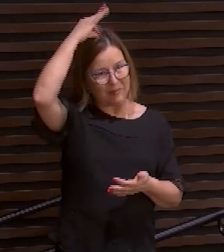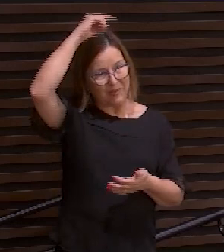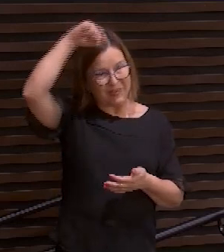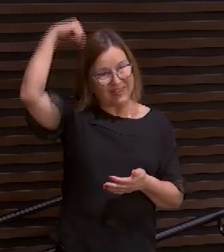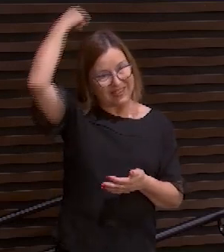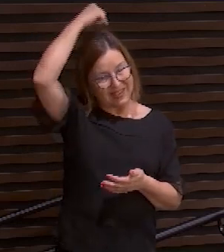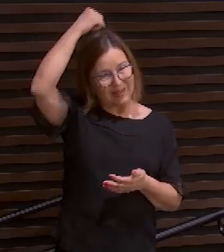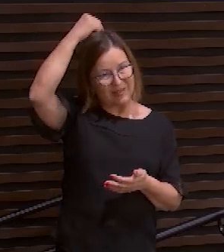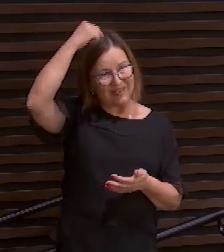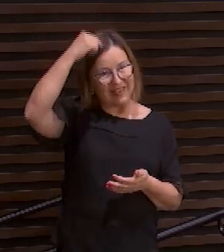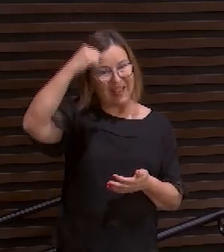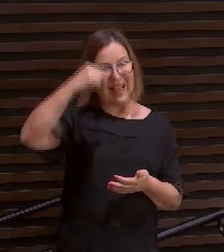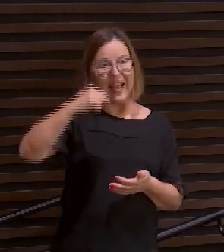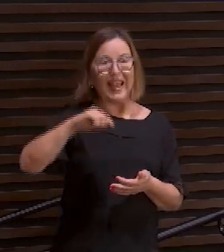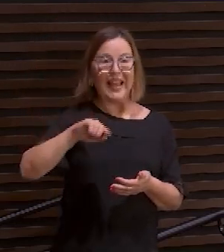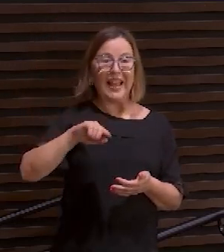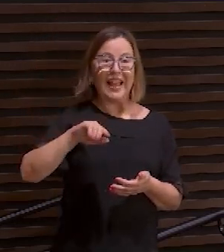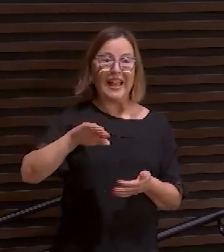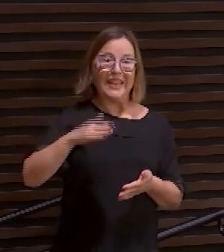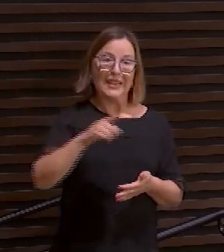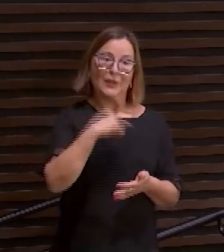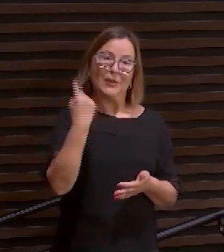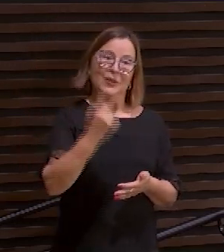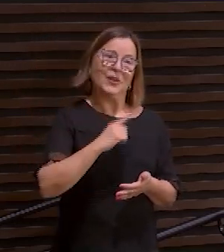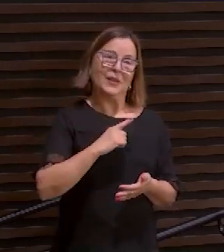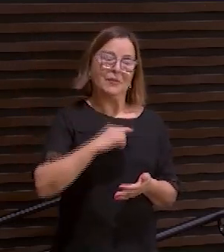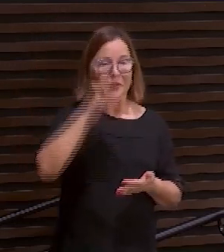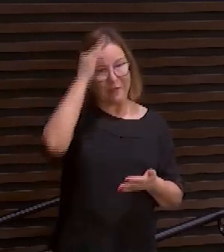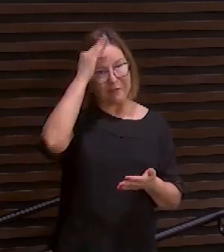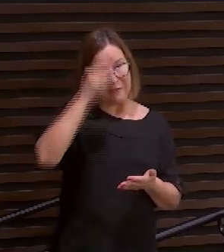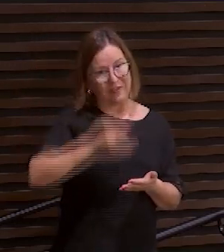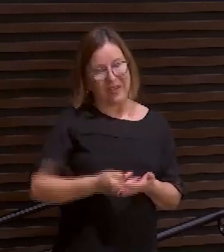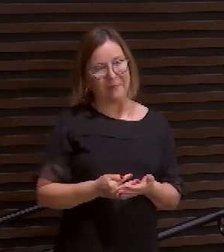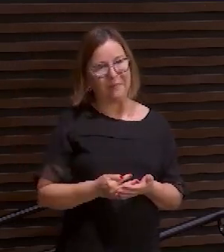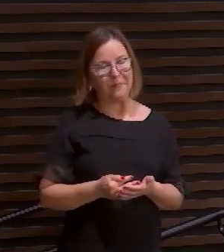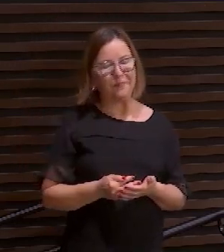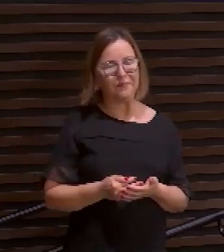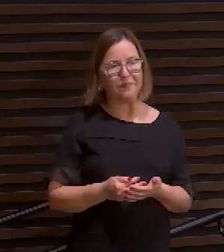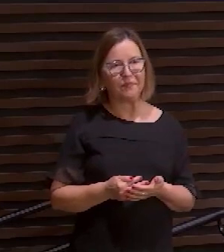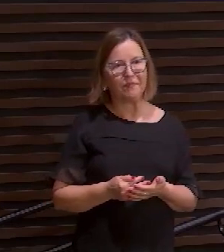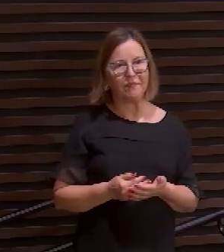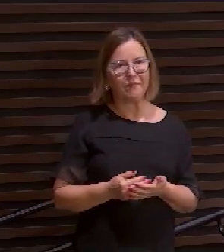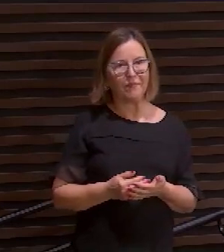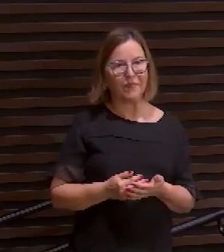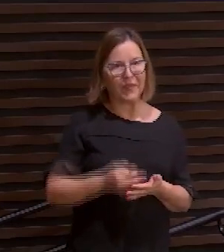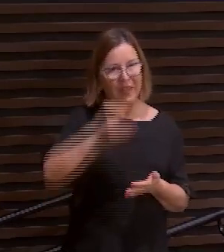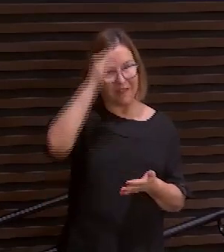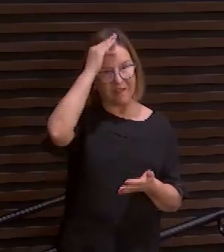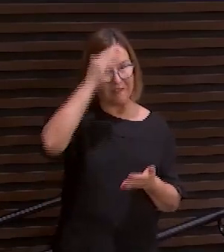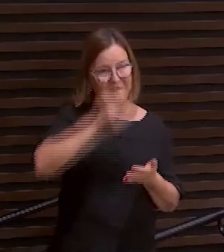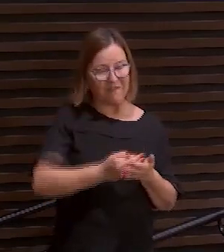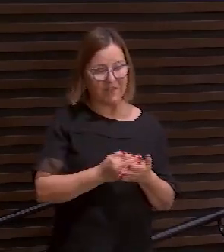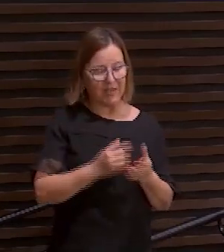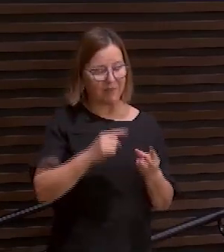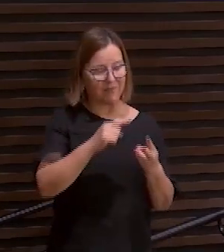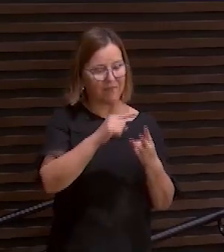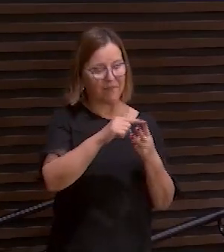a fé. É comum se analisar a fé como envolvendo 3 etapas.